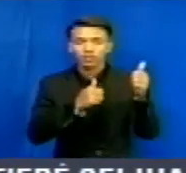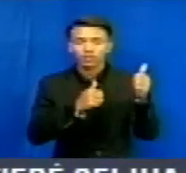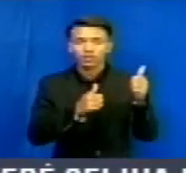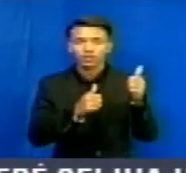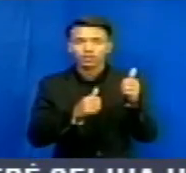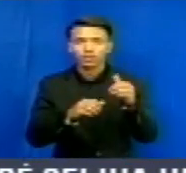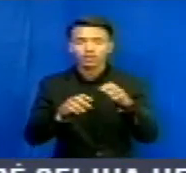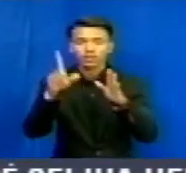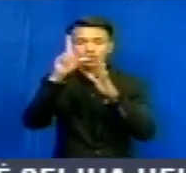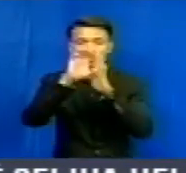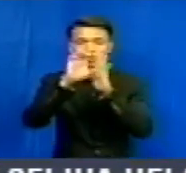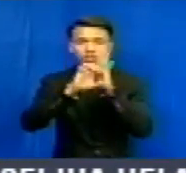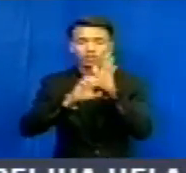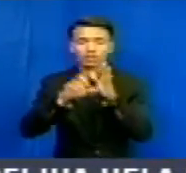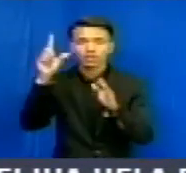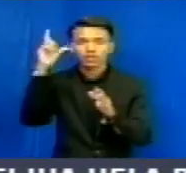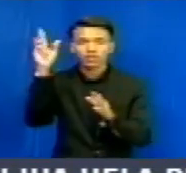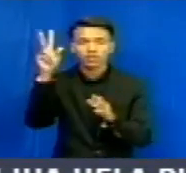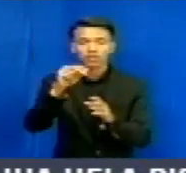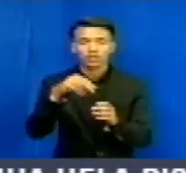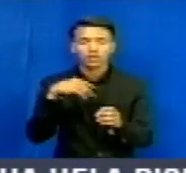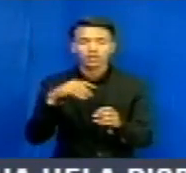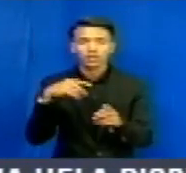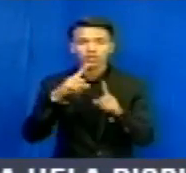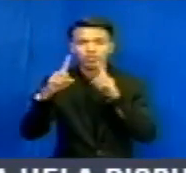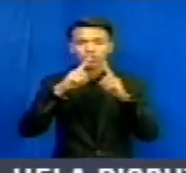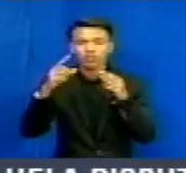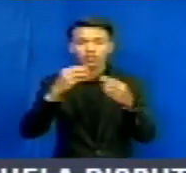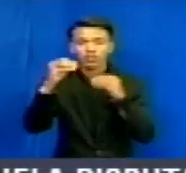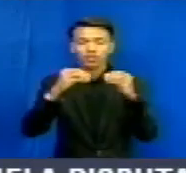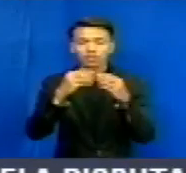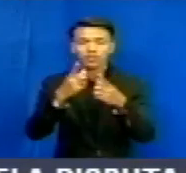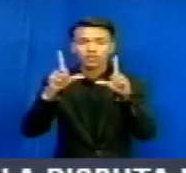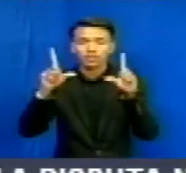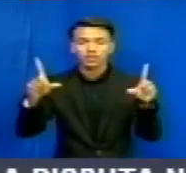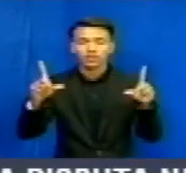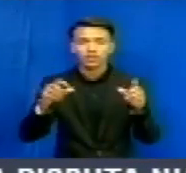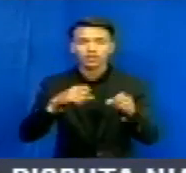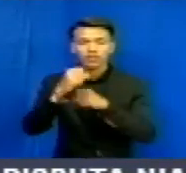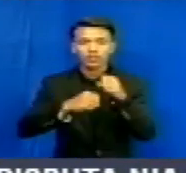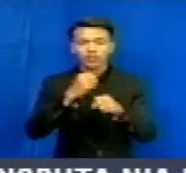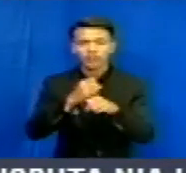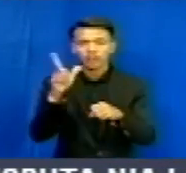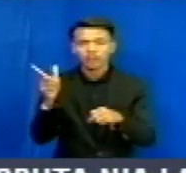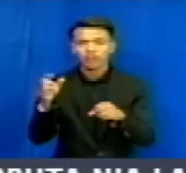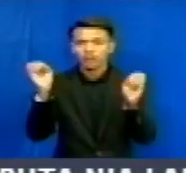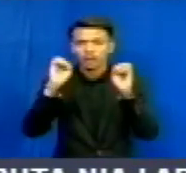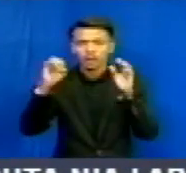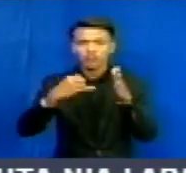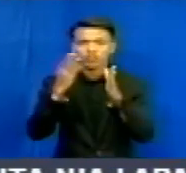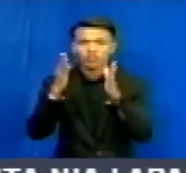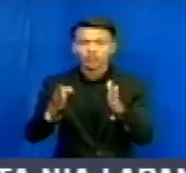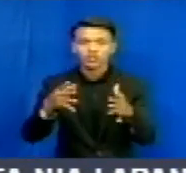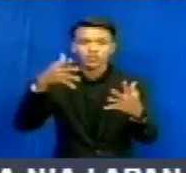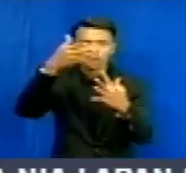metas constitucional, qual é? Ah, não sei se você quer dizer liberdade, também é deixando durante Tina Ruanurune, e lá é jornalista e de